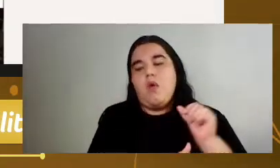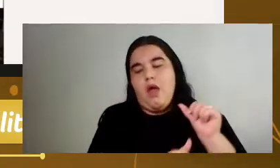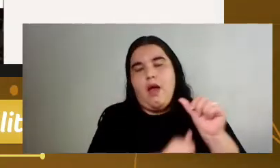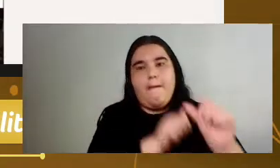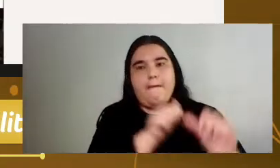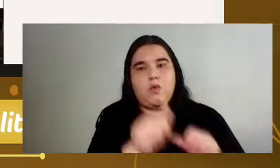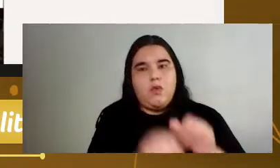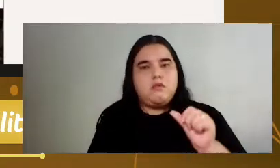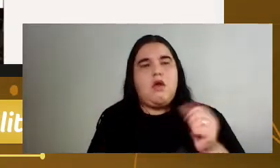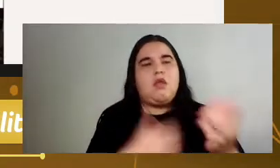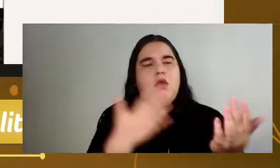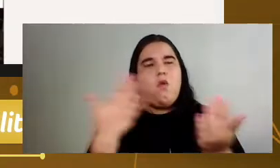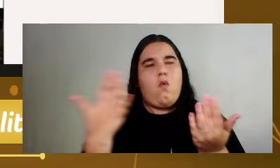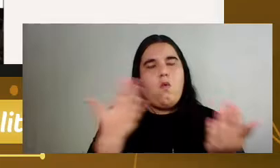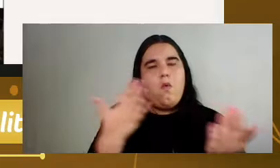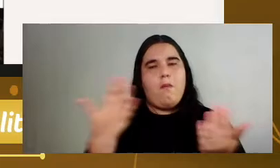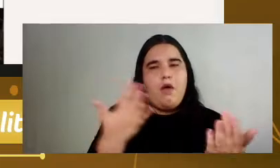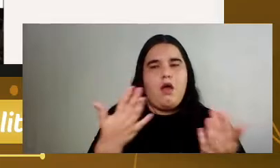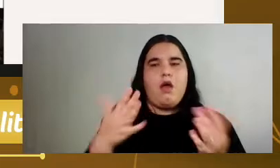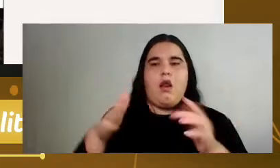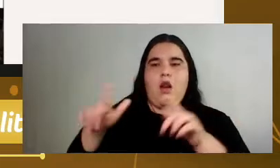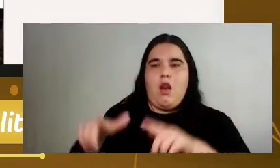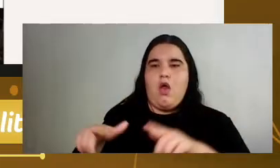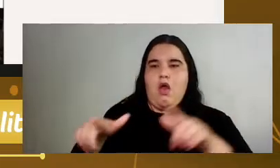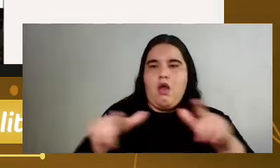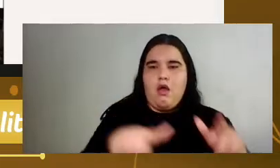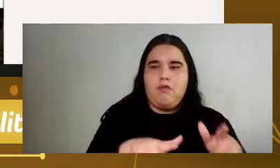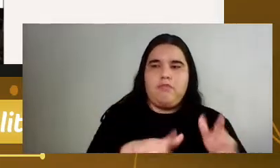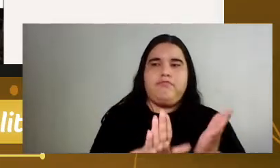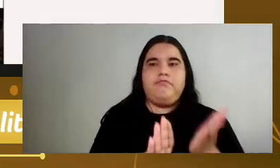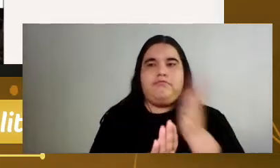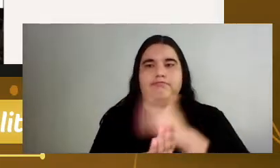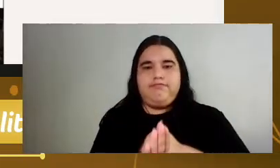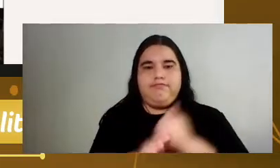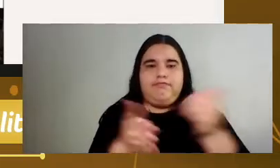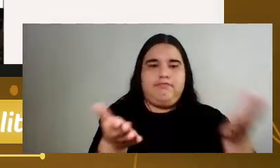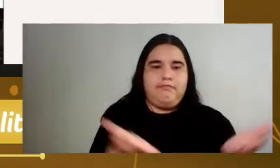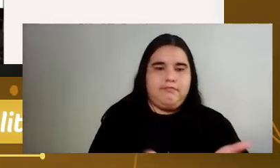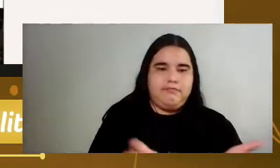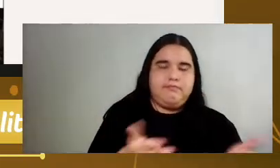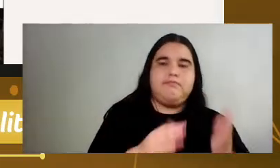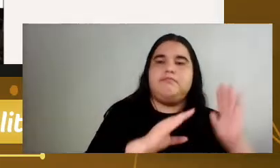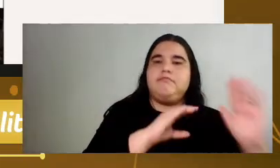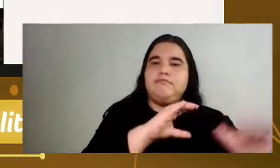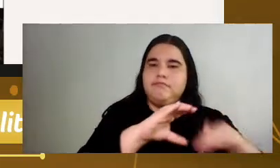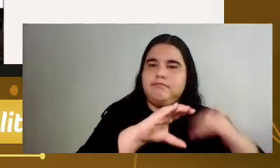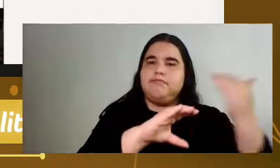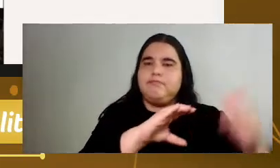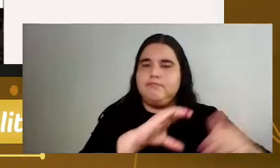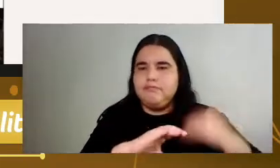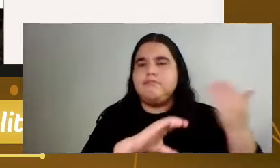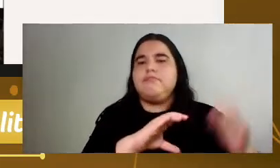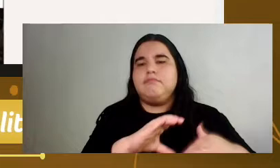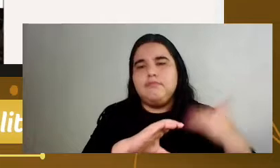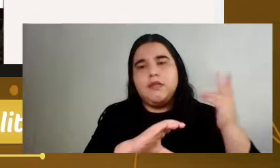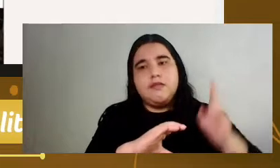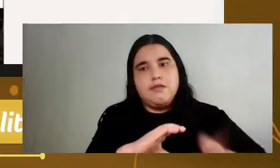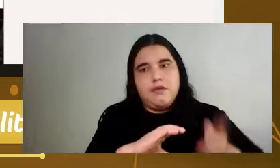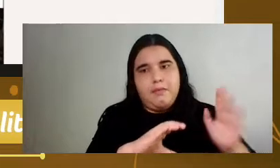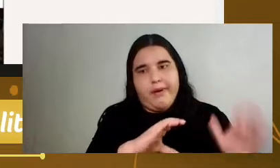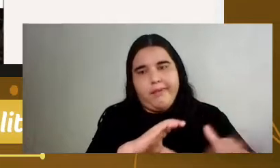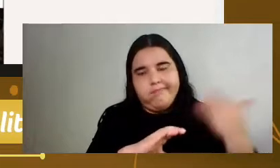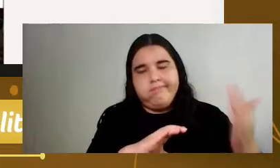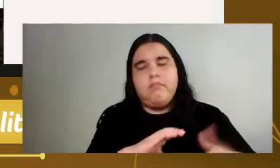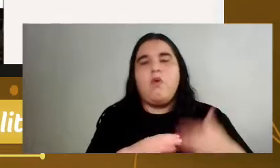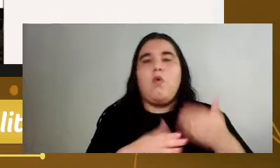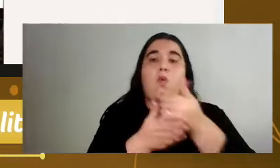território de atuação da Chesf e vai nos fornecendo com uma determinada frequência. E com isso, quando a gente contratou